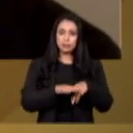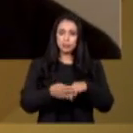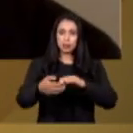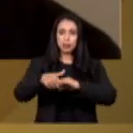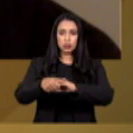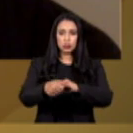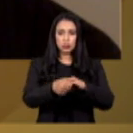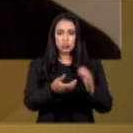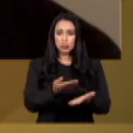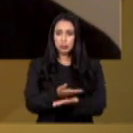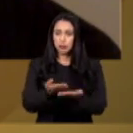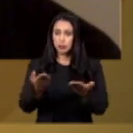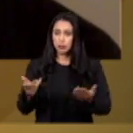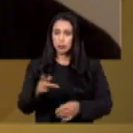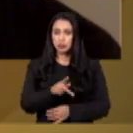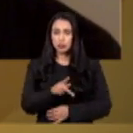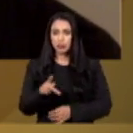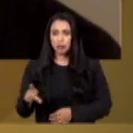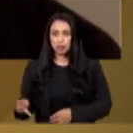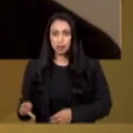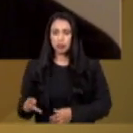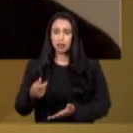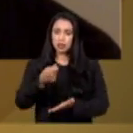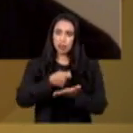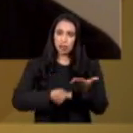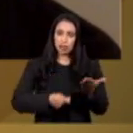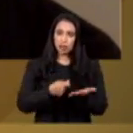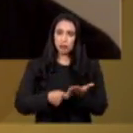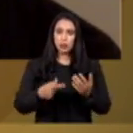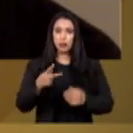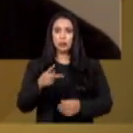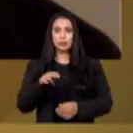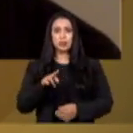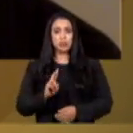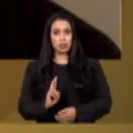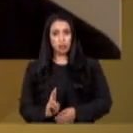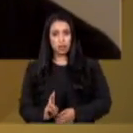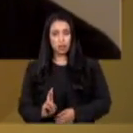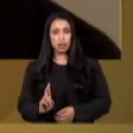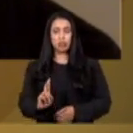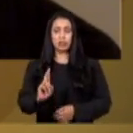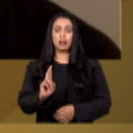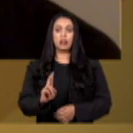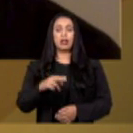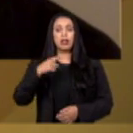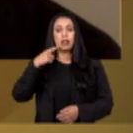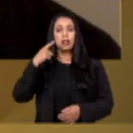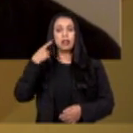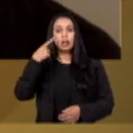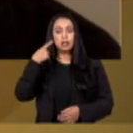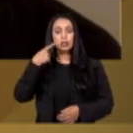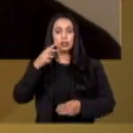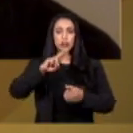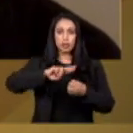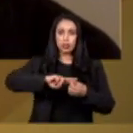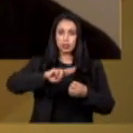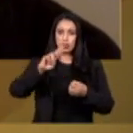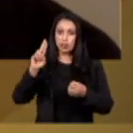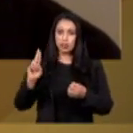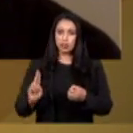é mais limites ministros excelentíssimo procurador-geral da república excelentíssimo advogado-geral da união